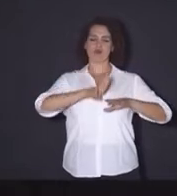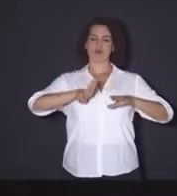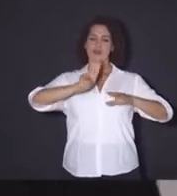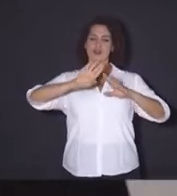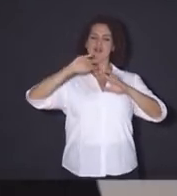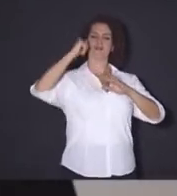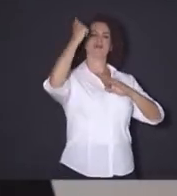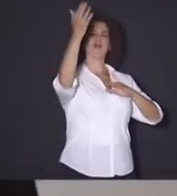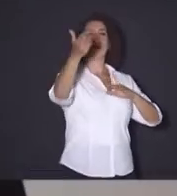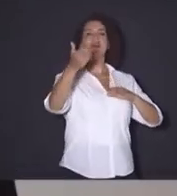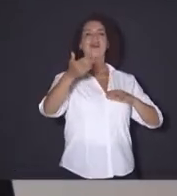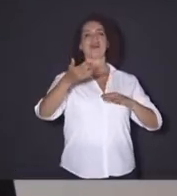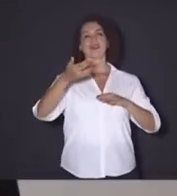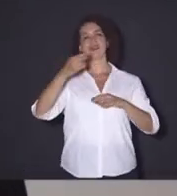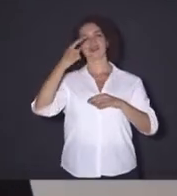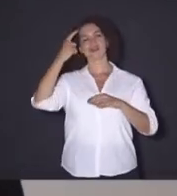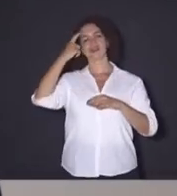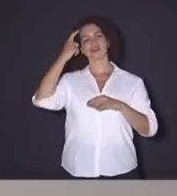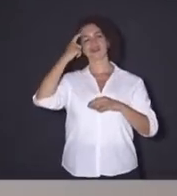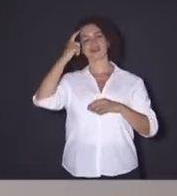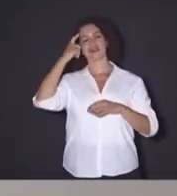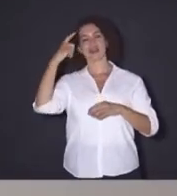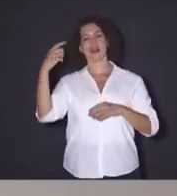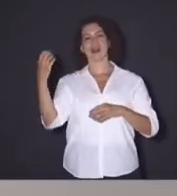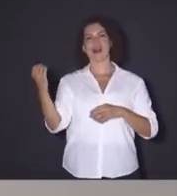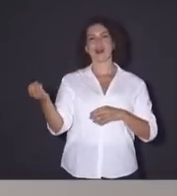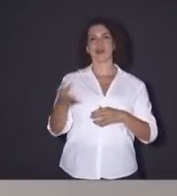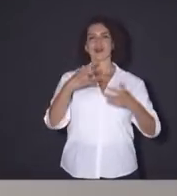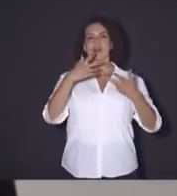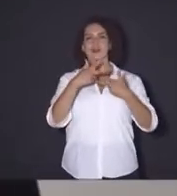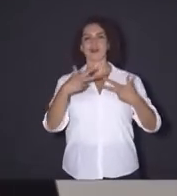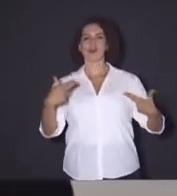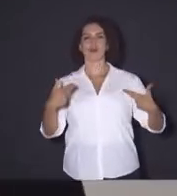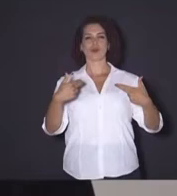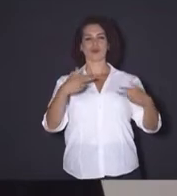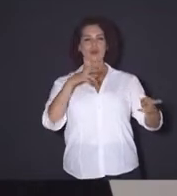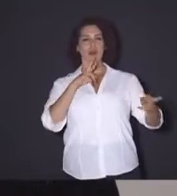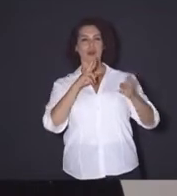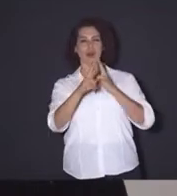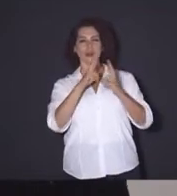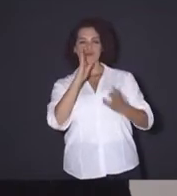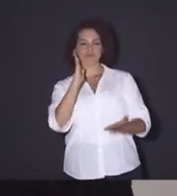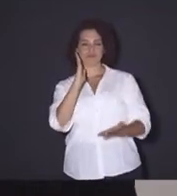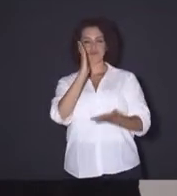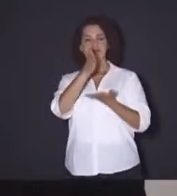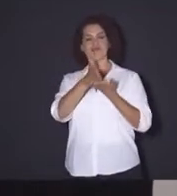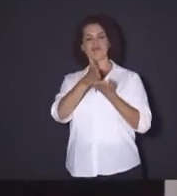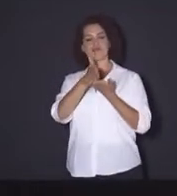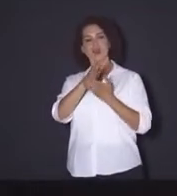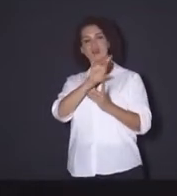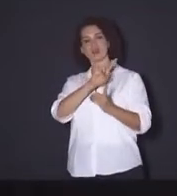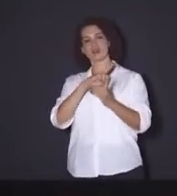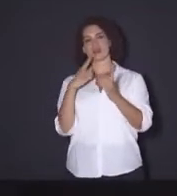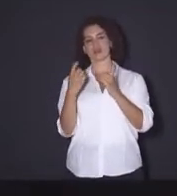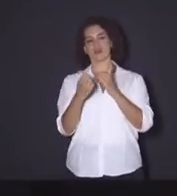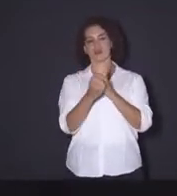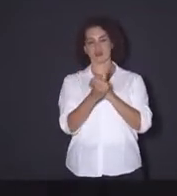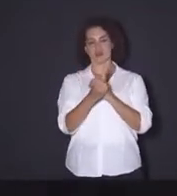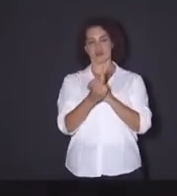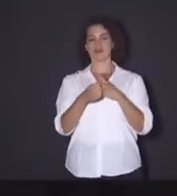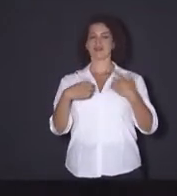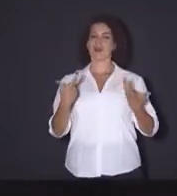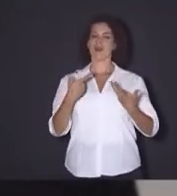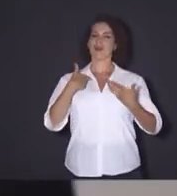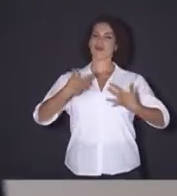pensar exatamente essa contemporaneidade, para buscar uma relação direta com a sociedade. E para mim é um prazer poder falar